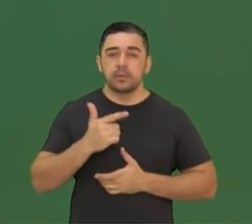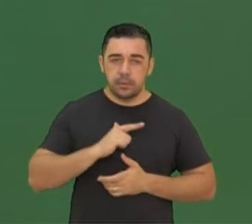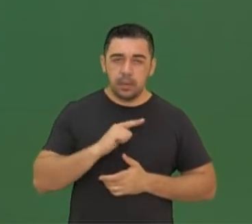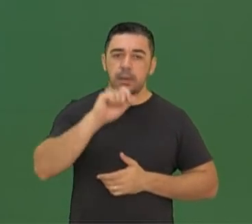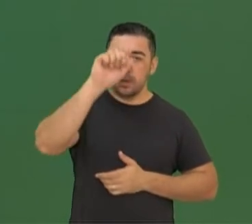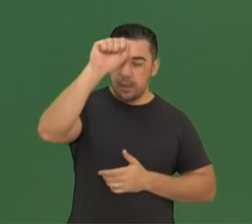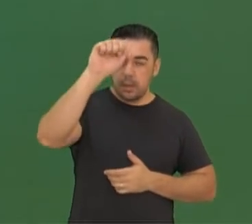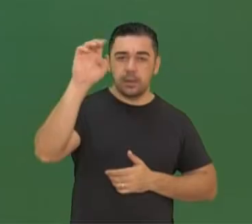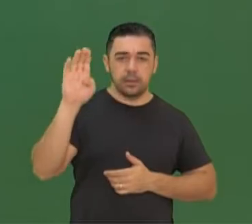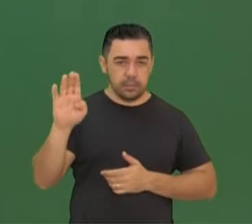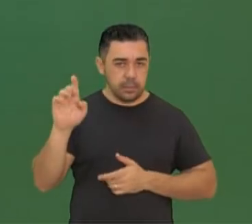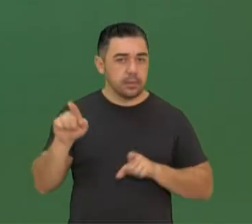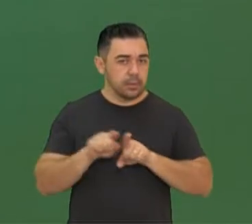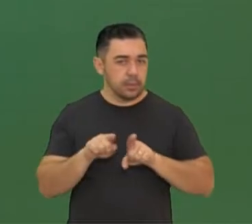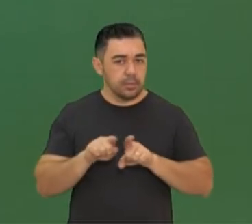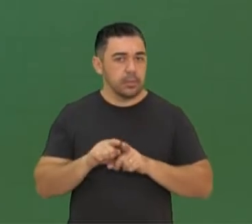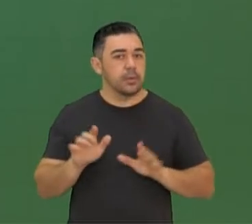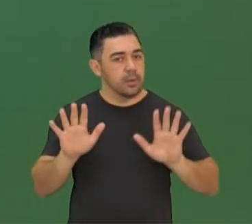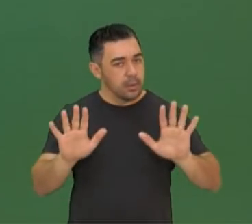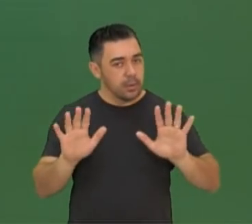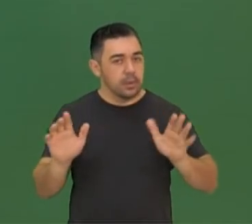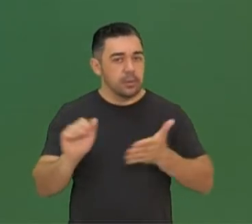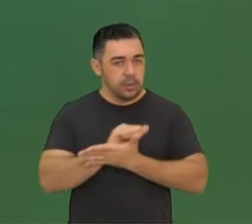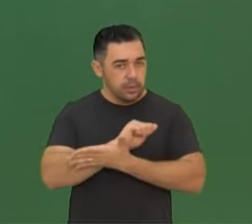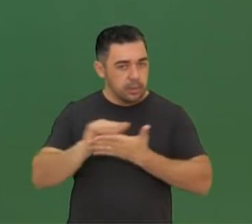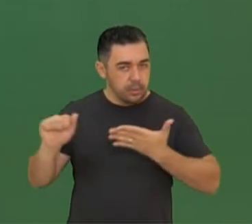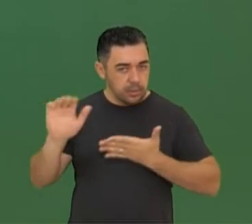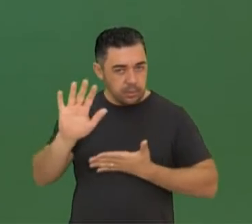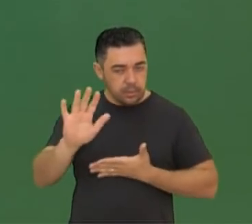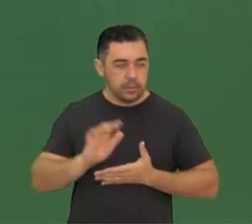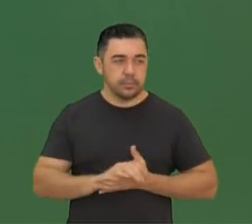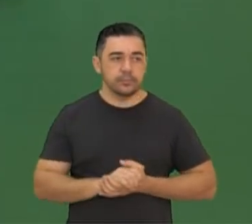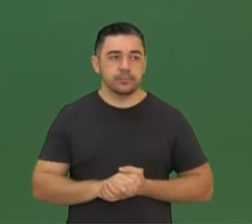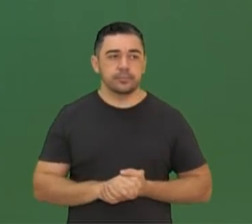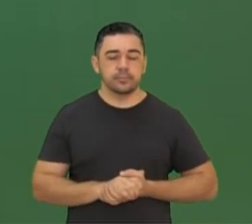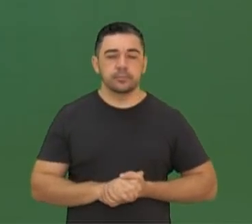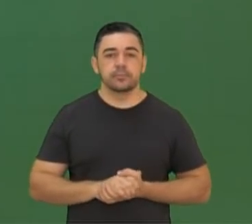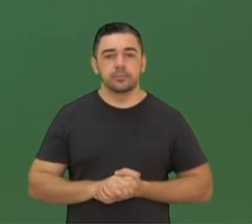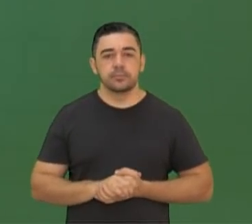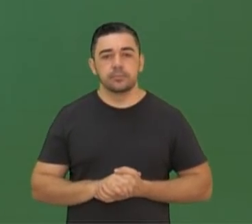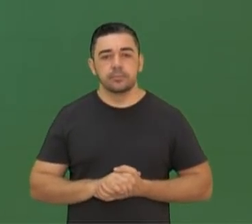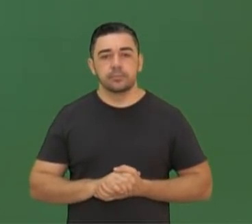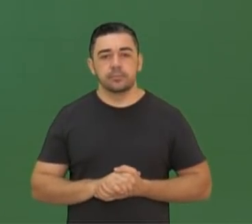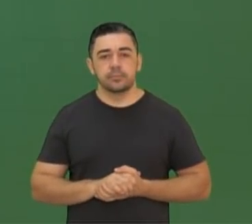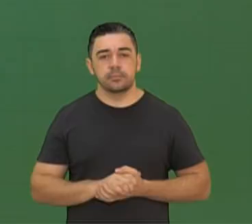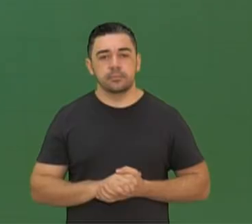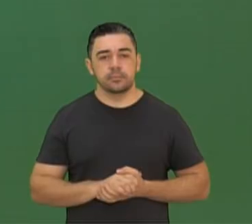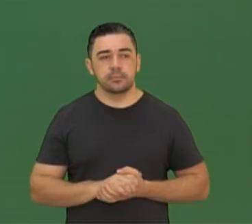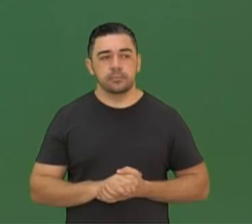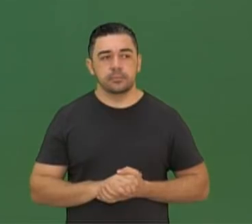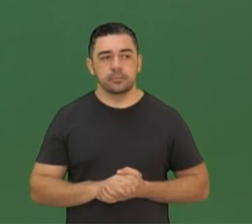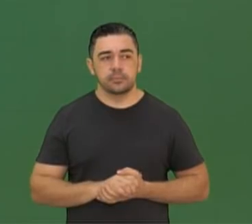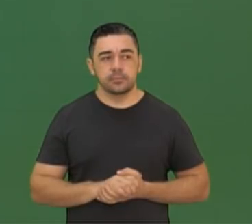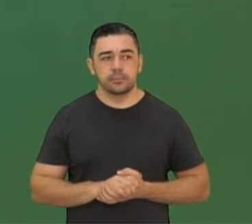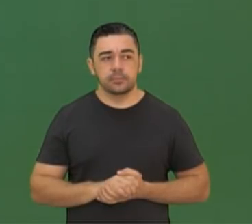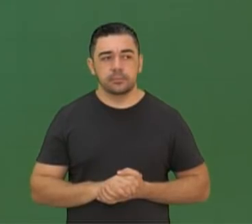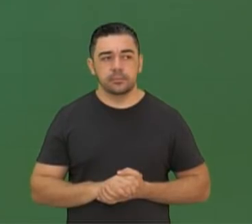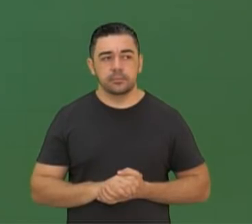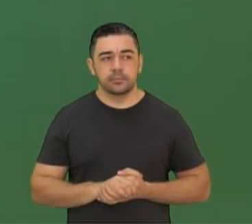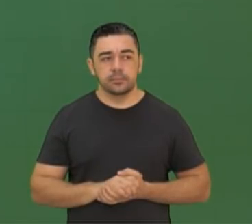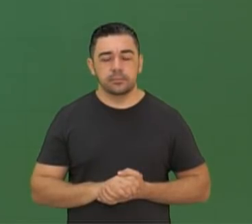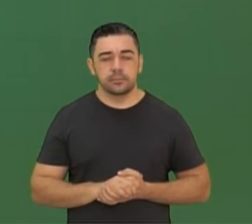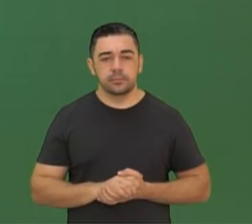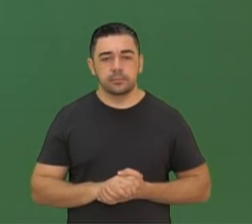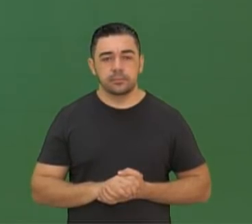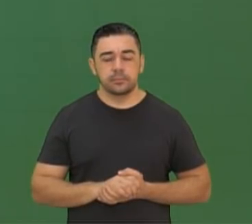e aqui tem um B. Então, vamos apagar aqui isso. E vamos fazer isso corretamente. Ó, A mais B